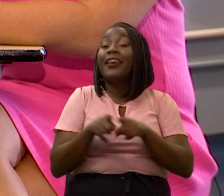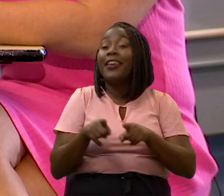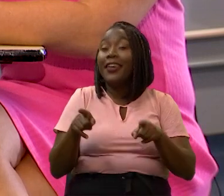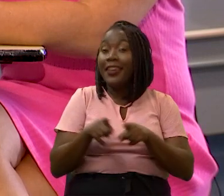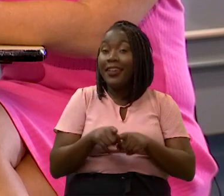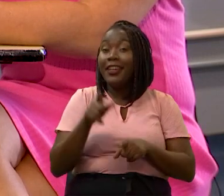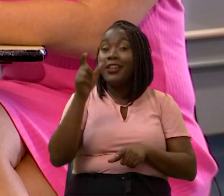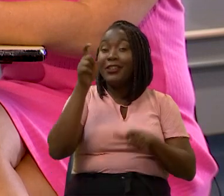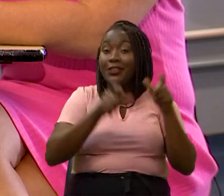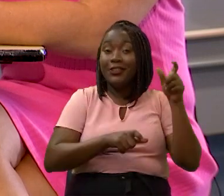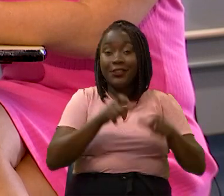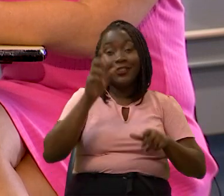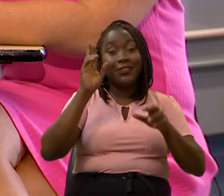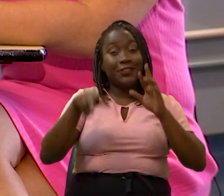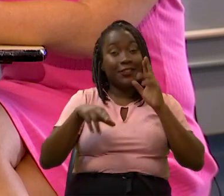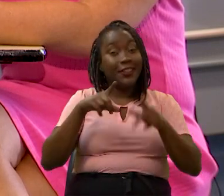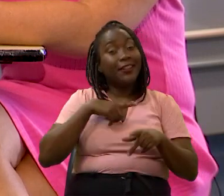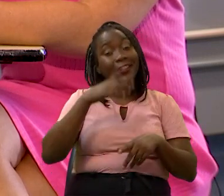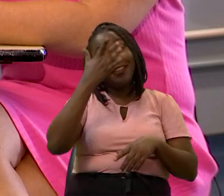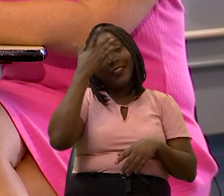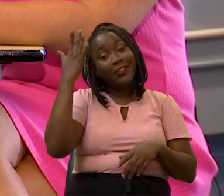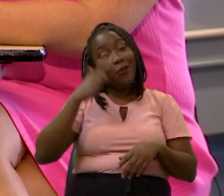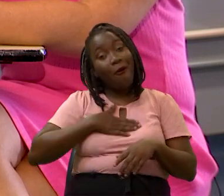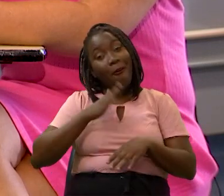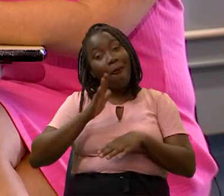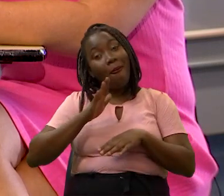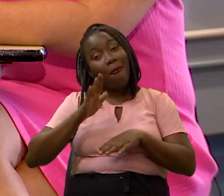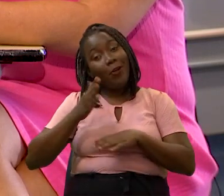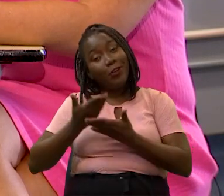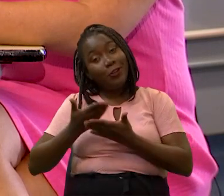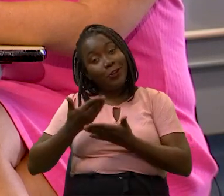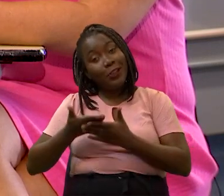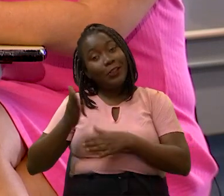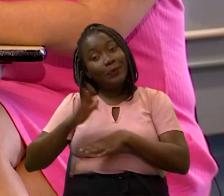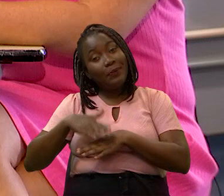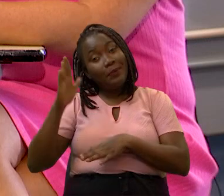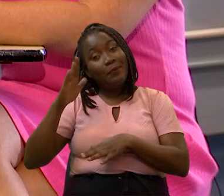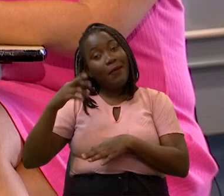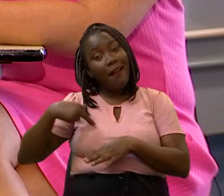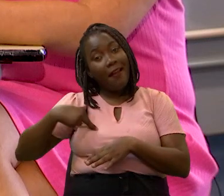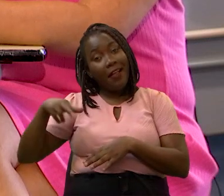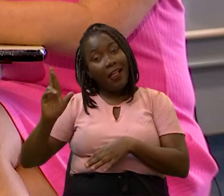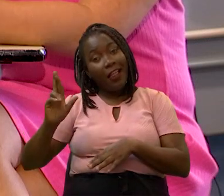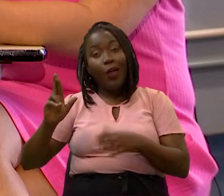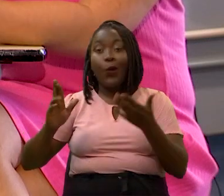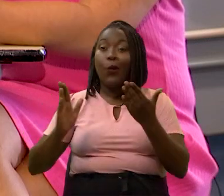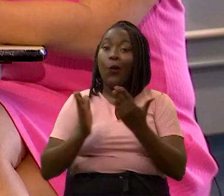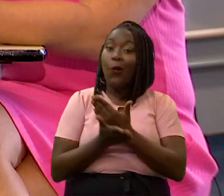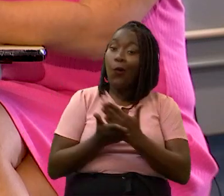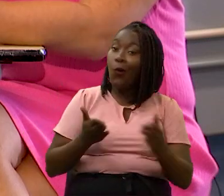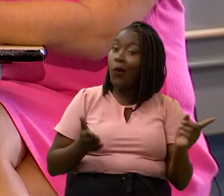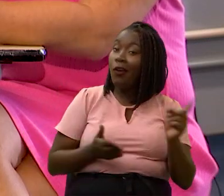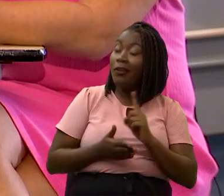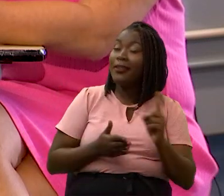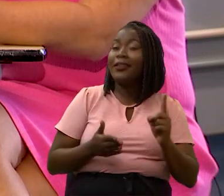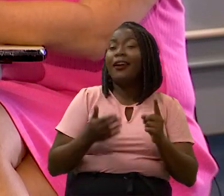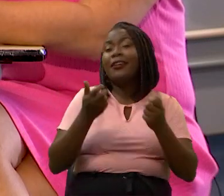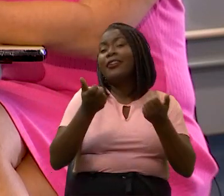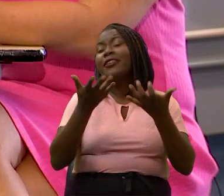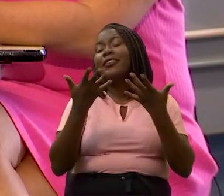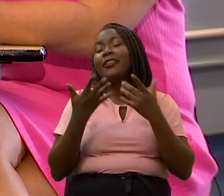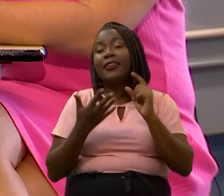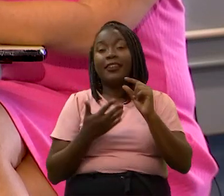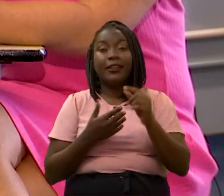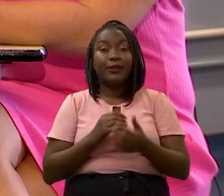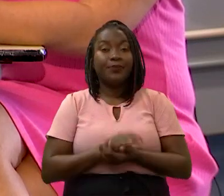também. Também estilos diferentes, tem gente que gosta de uma escola com ensino um pouco mais religioso, outros não. Gostaria que